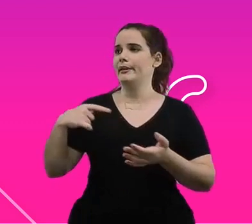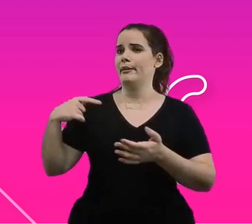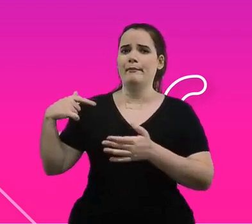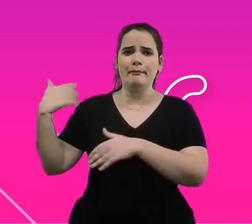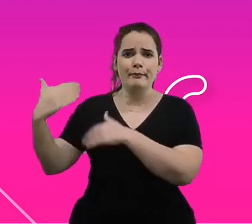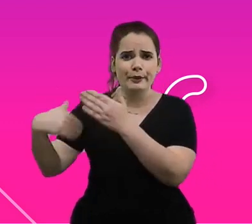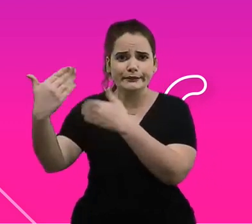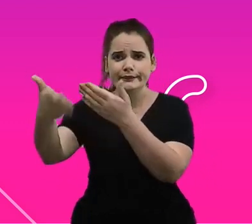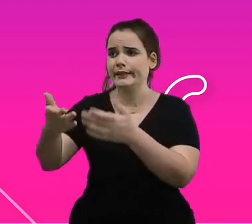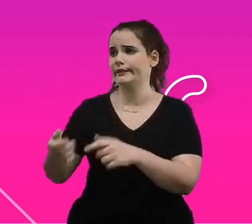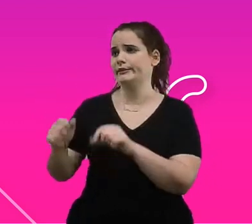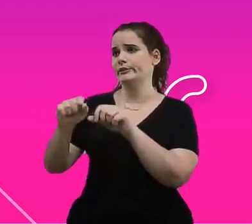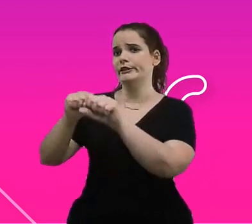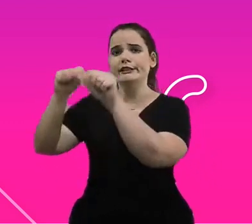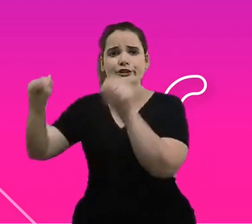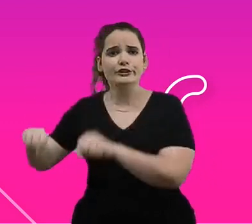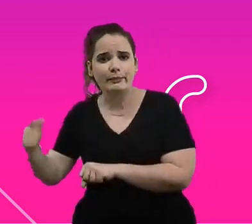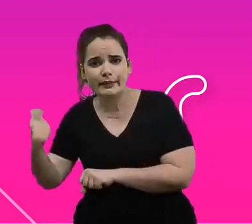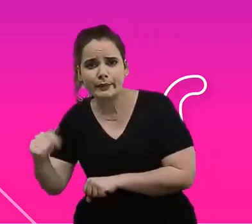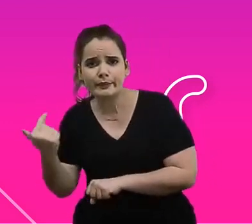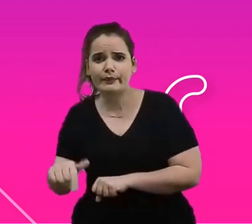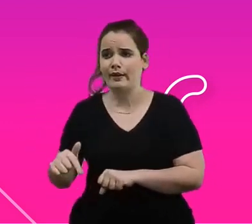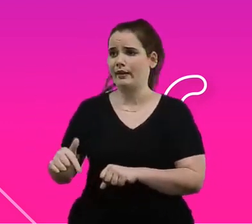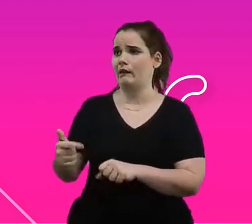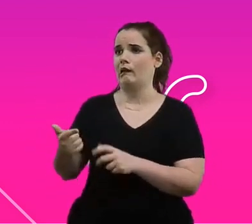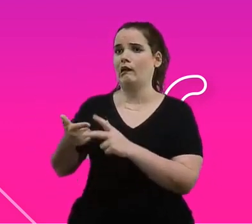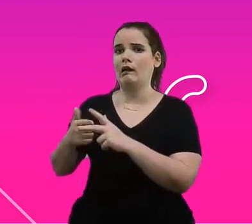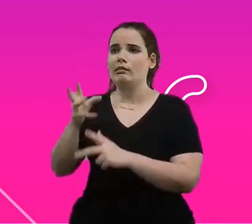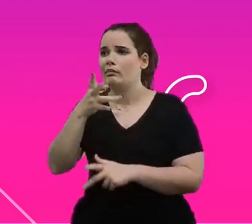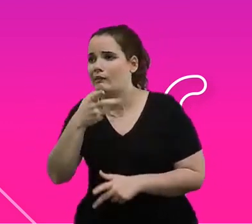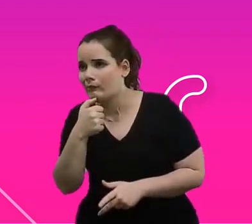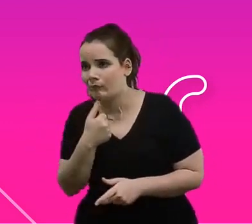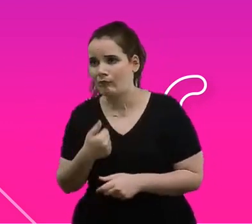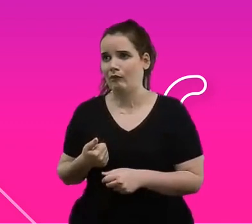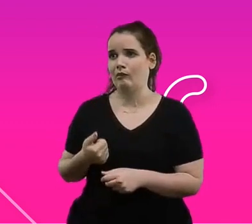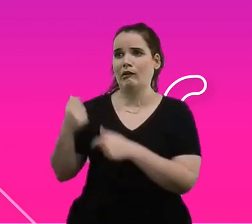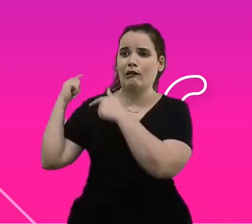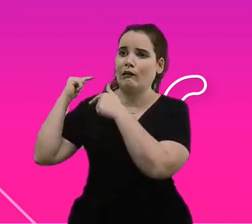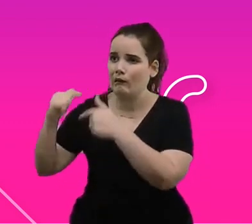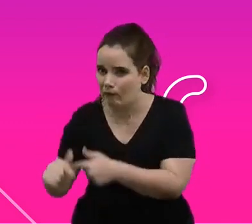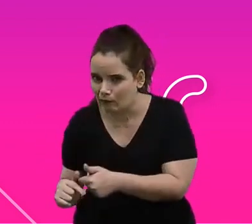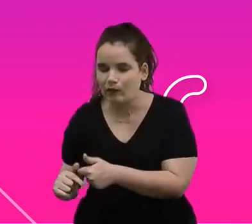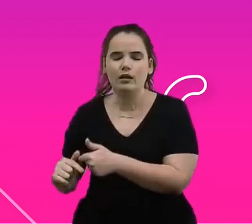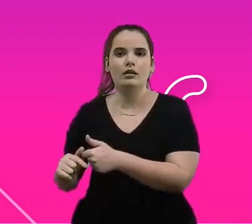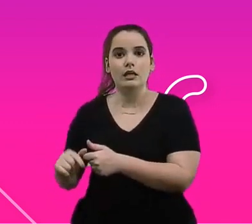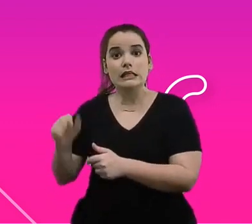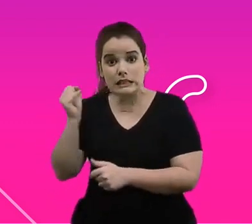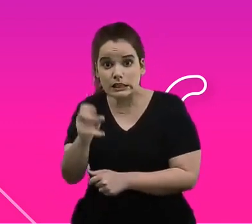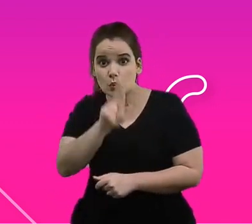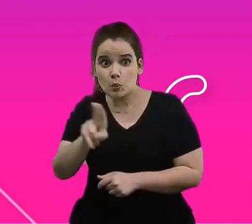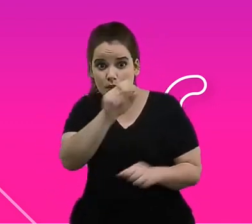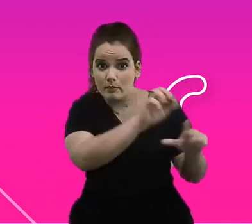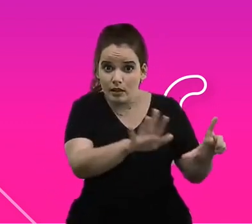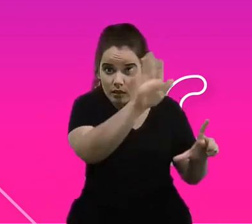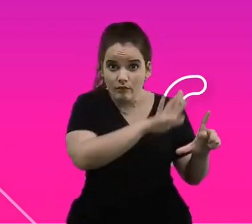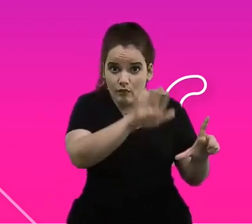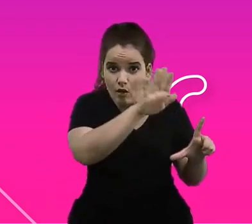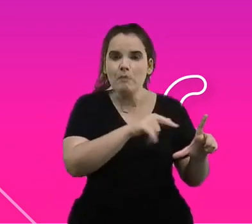epidemias anteriores, elas tinham um aspecto de gestão mais circunscrito à Secretaria de Saúde, Essa pandemia ela foi